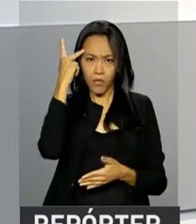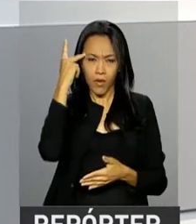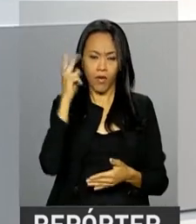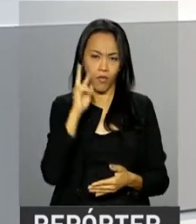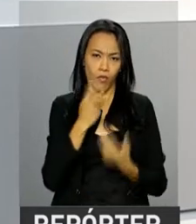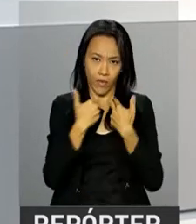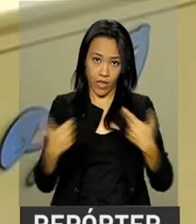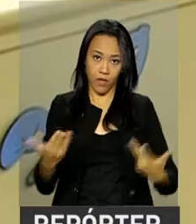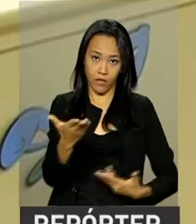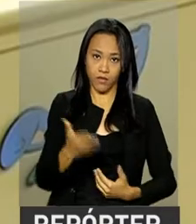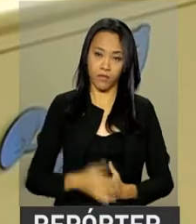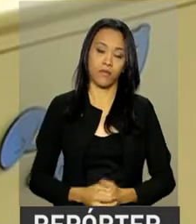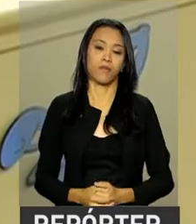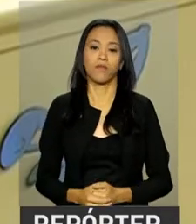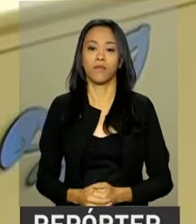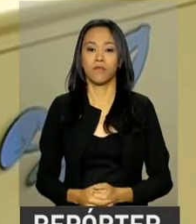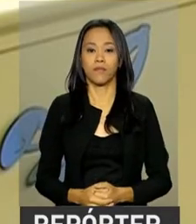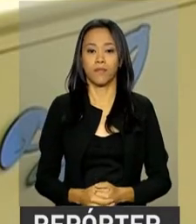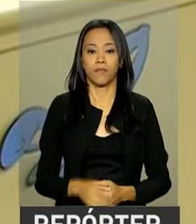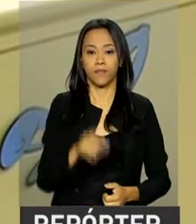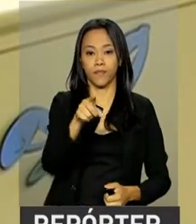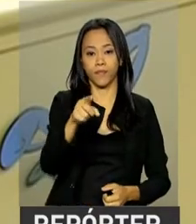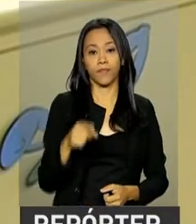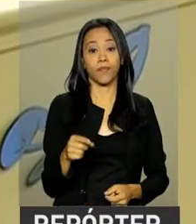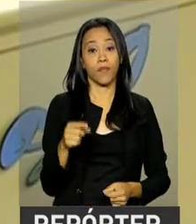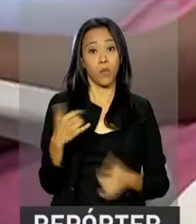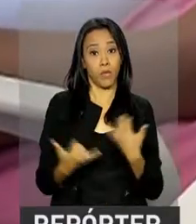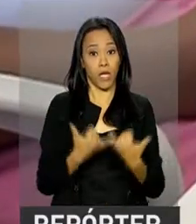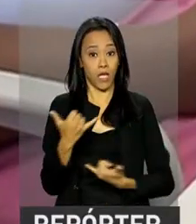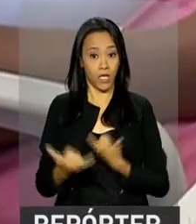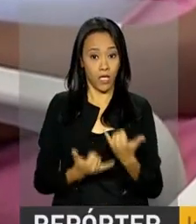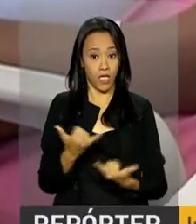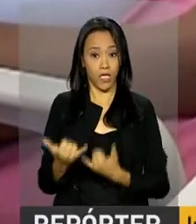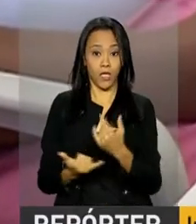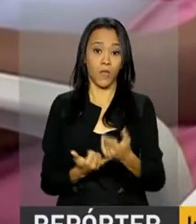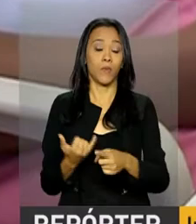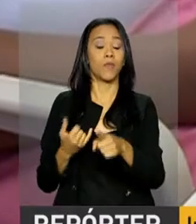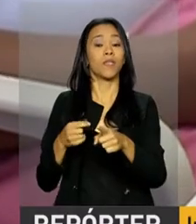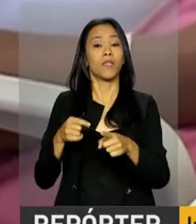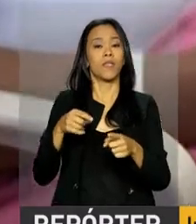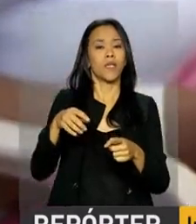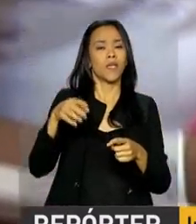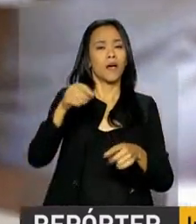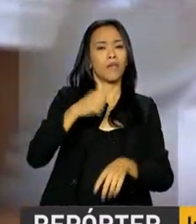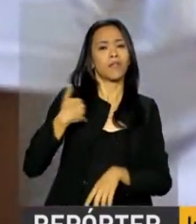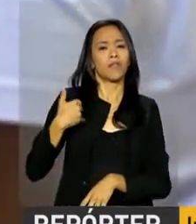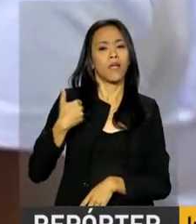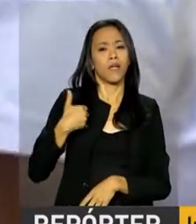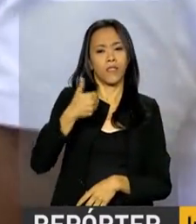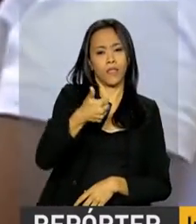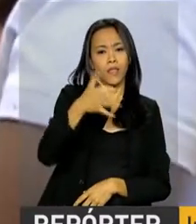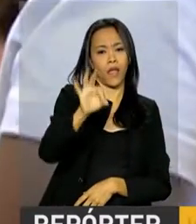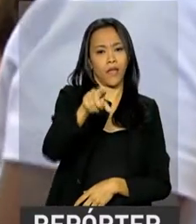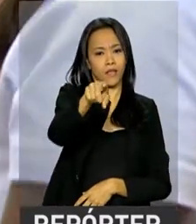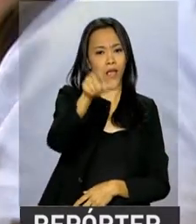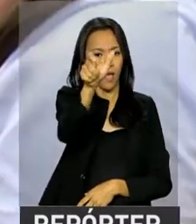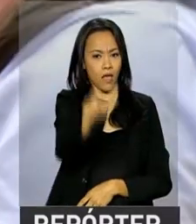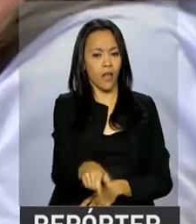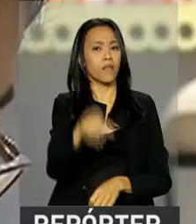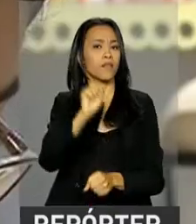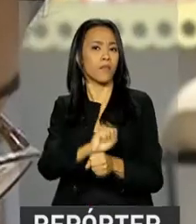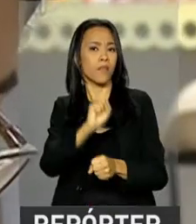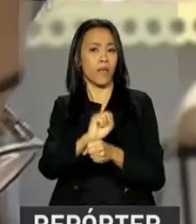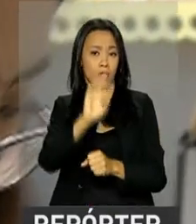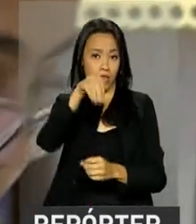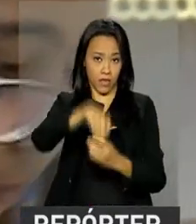área. O joguinho na brinquedoteca ajuda a passar o tempo. Aos 10 anos, Júlia Lucena aguarda no